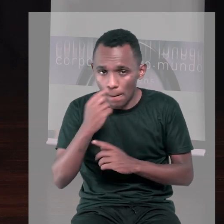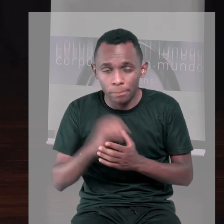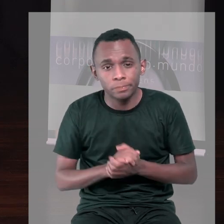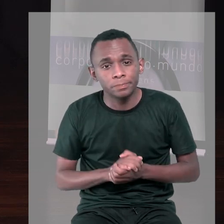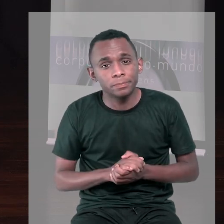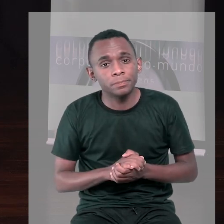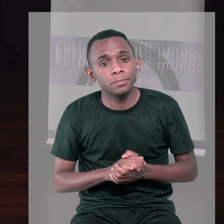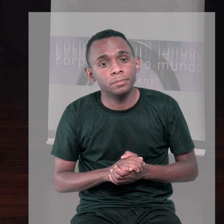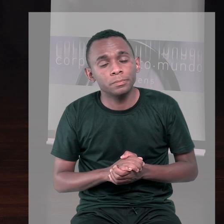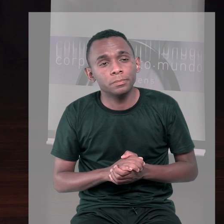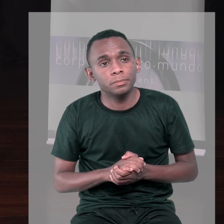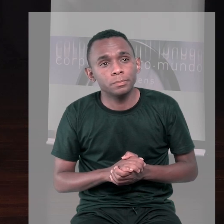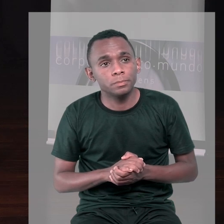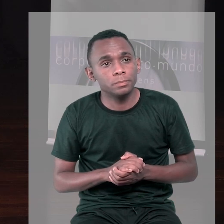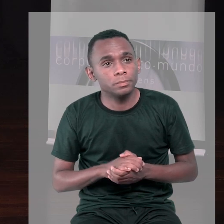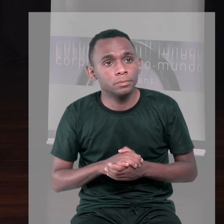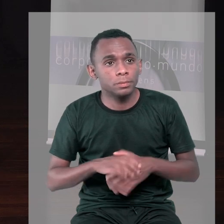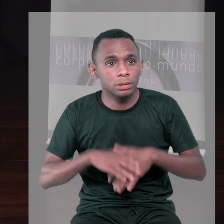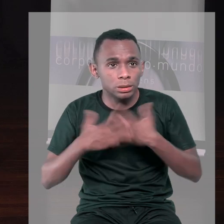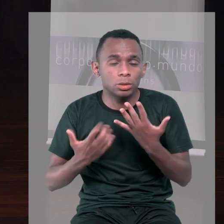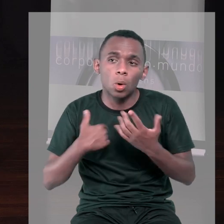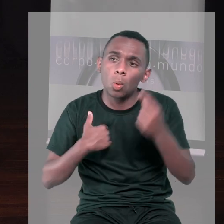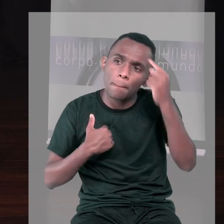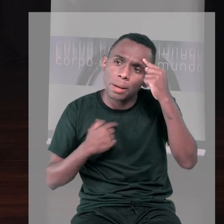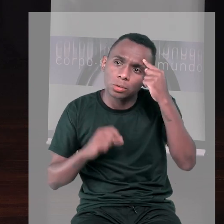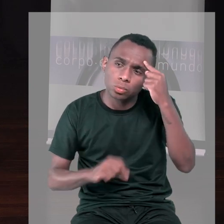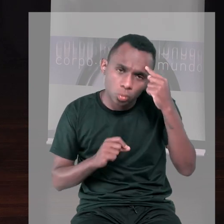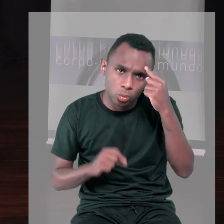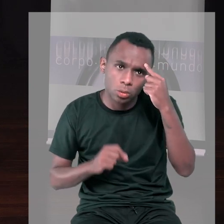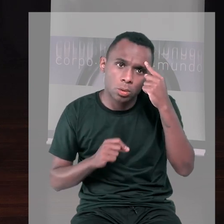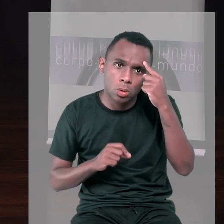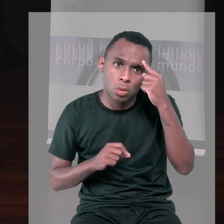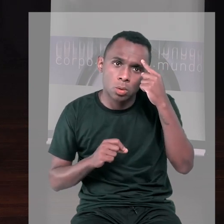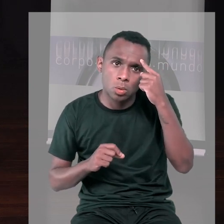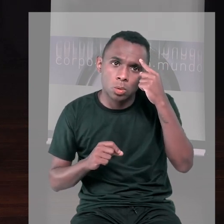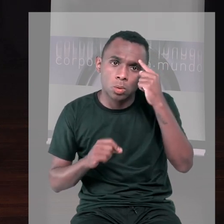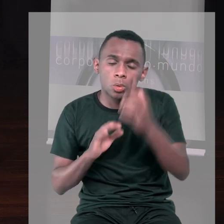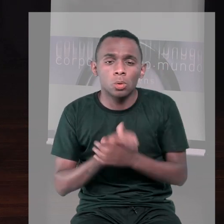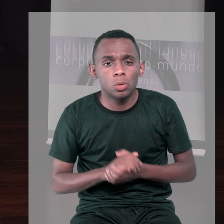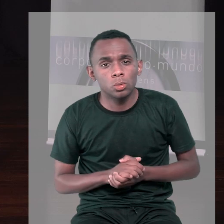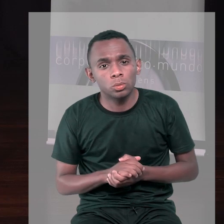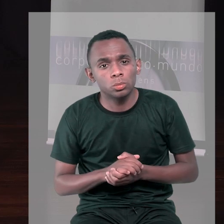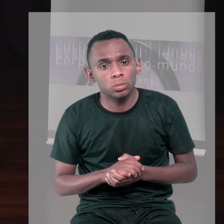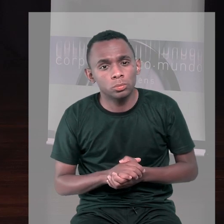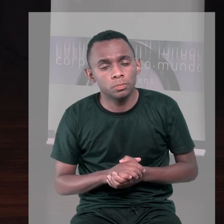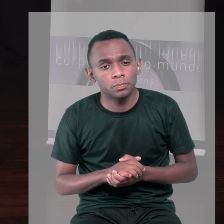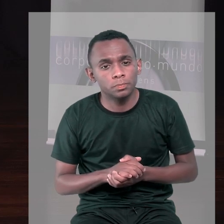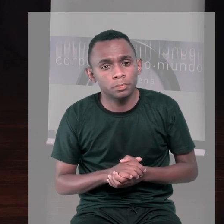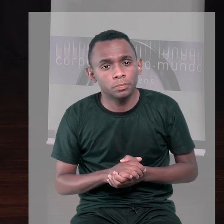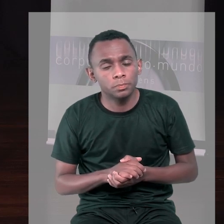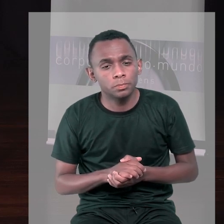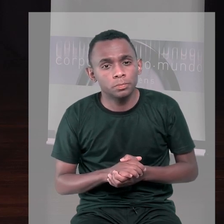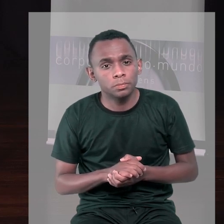o significado político e a função política da memória. Sem uma memória comum, sem uma